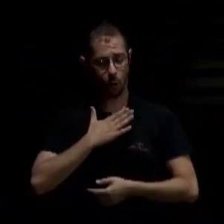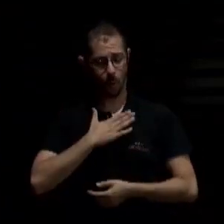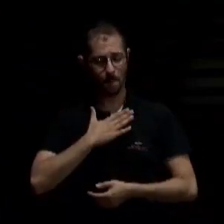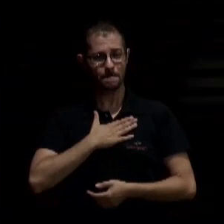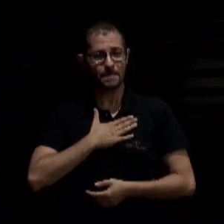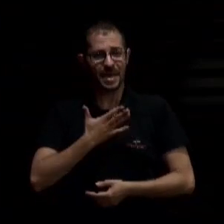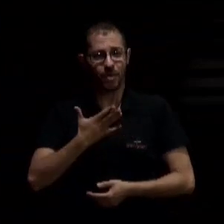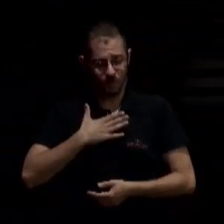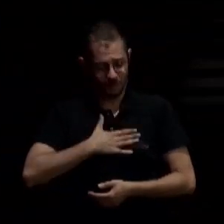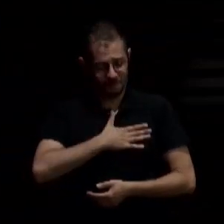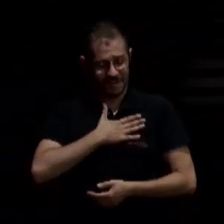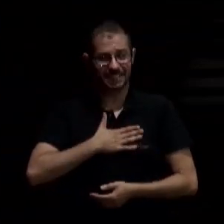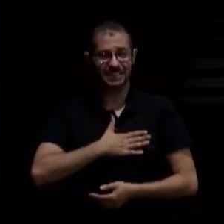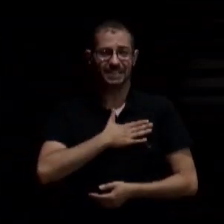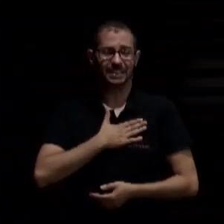gozo